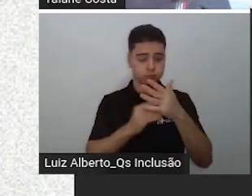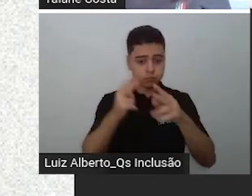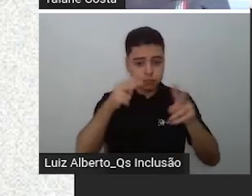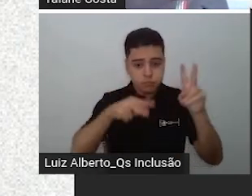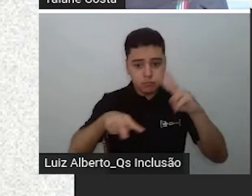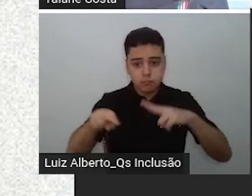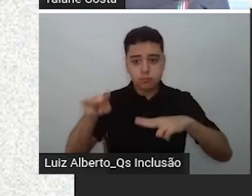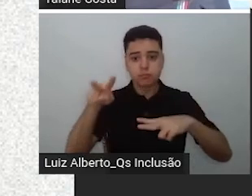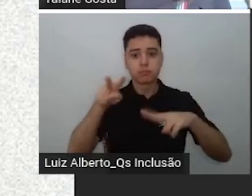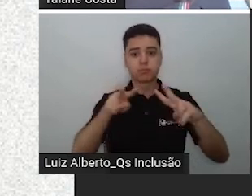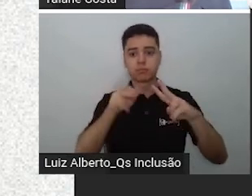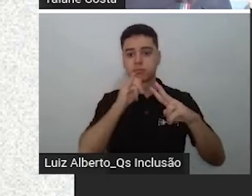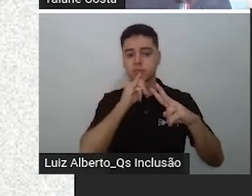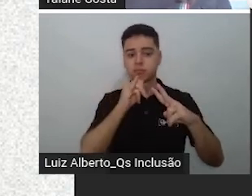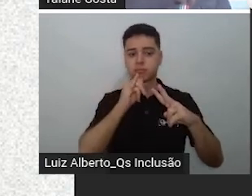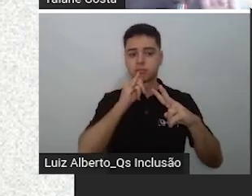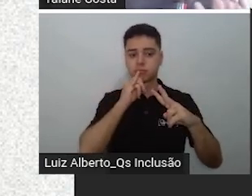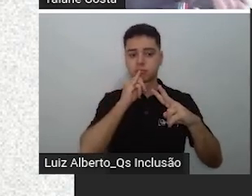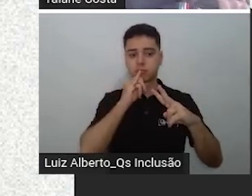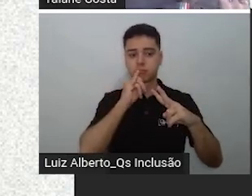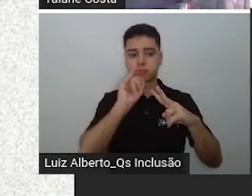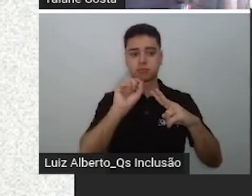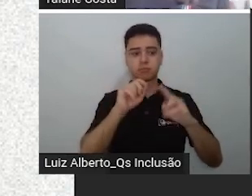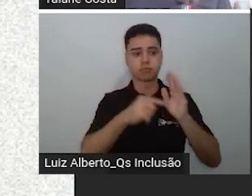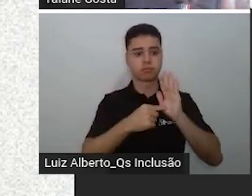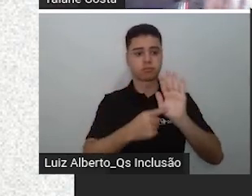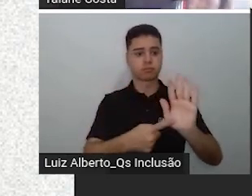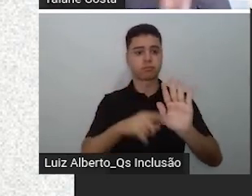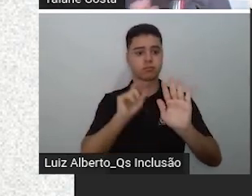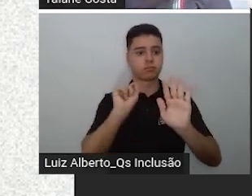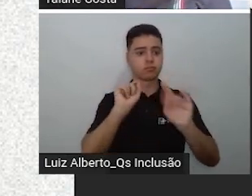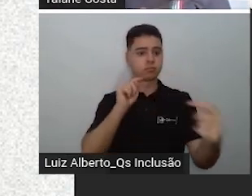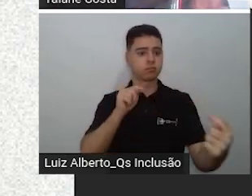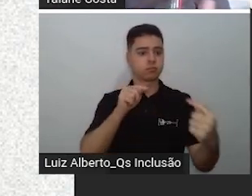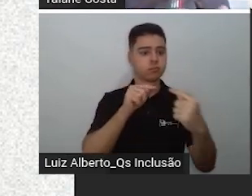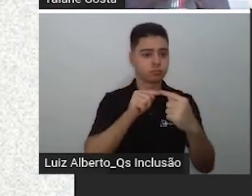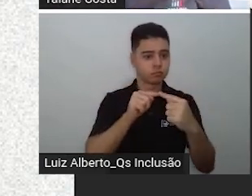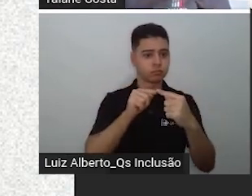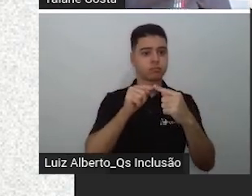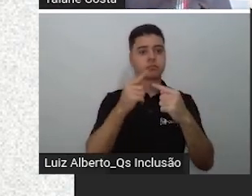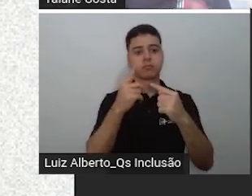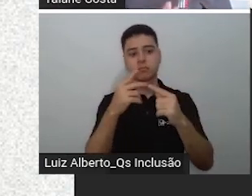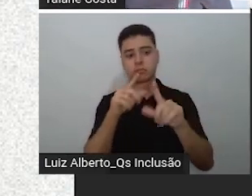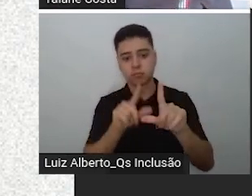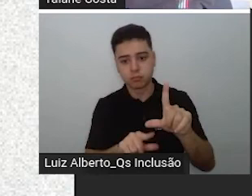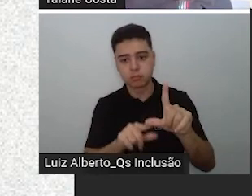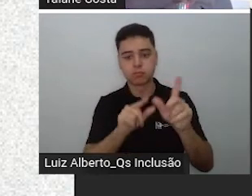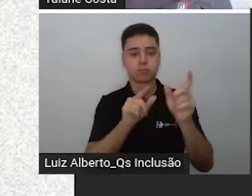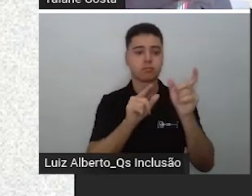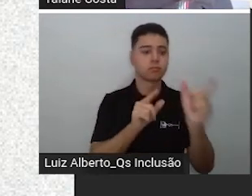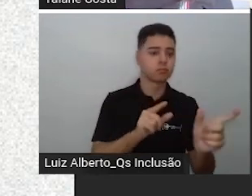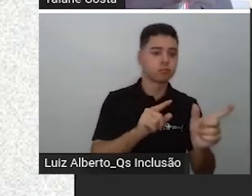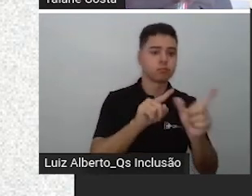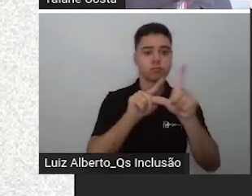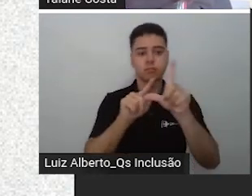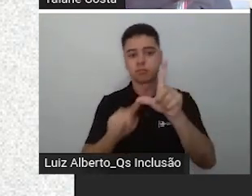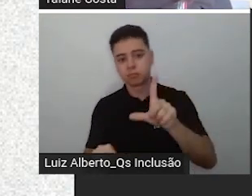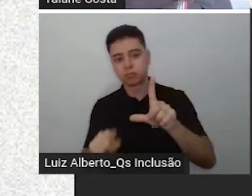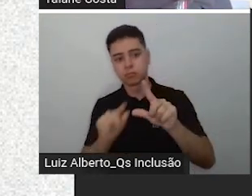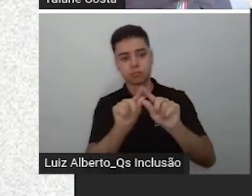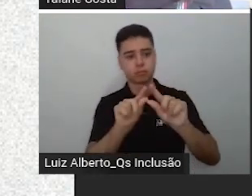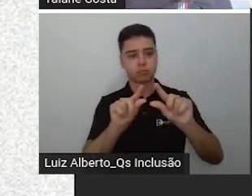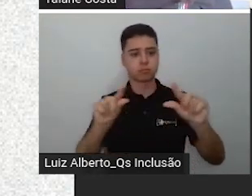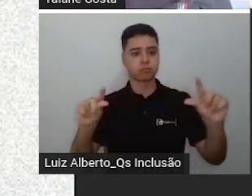a exposição é um objeto, legenda, um quadro, uma legenda e é isso,